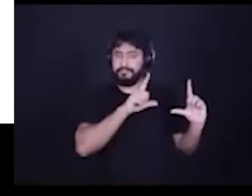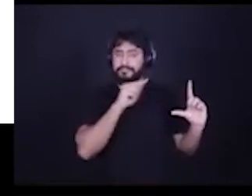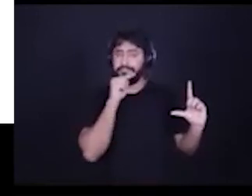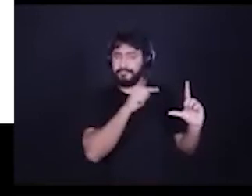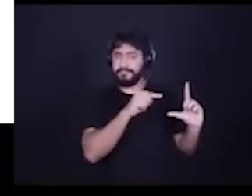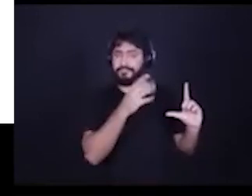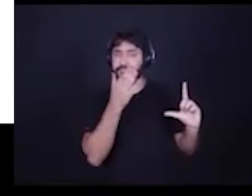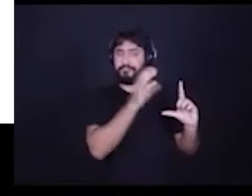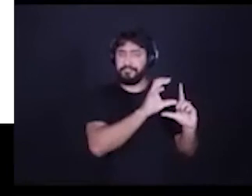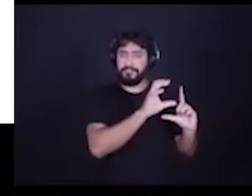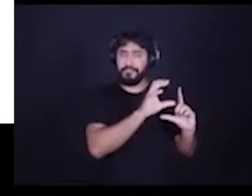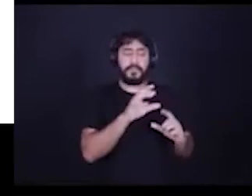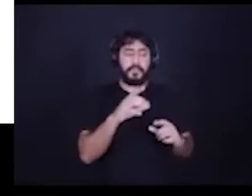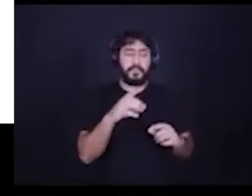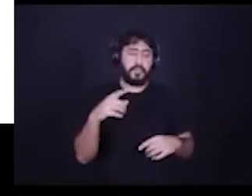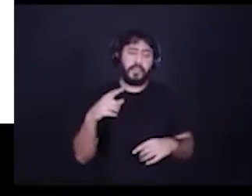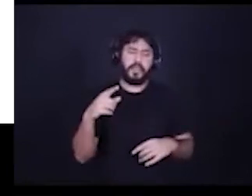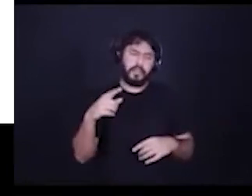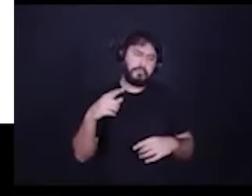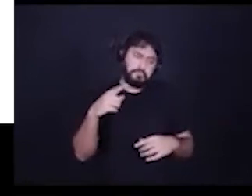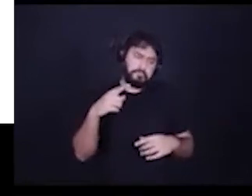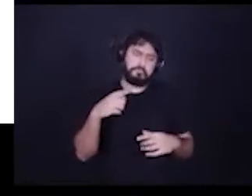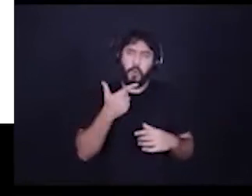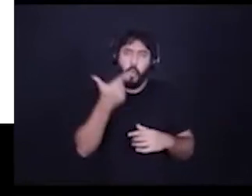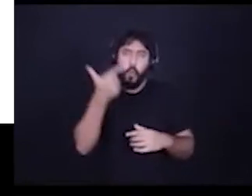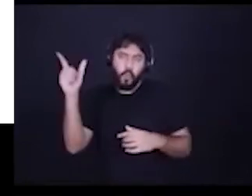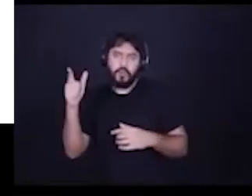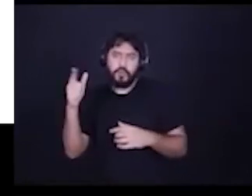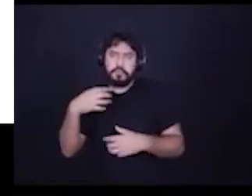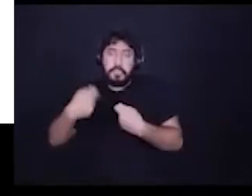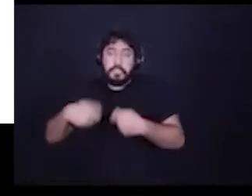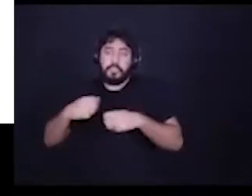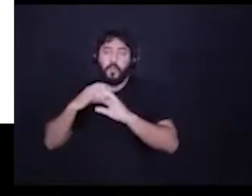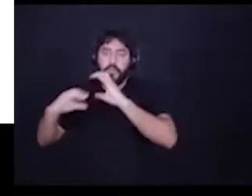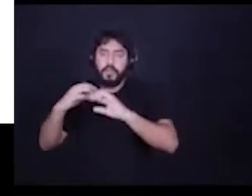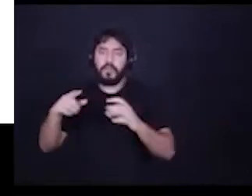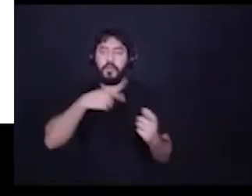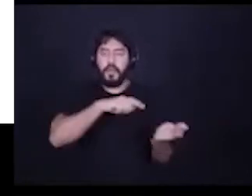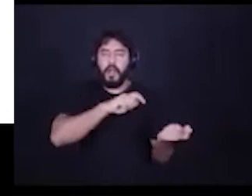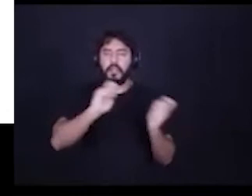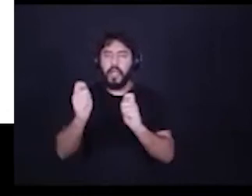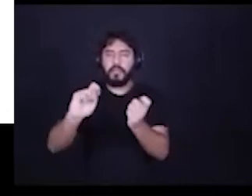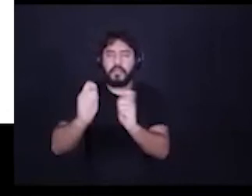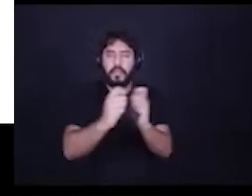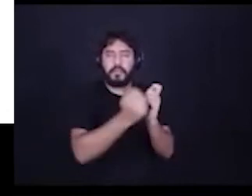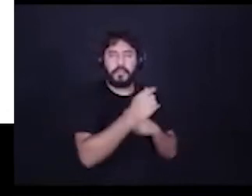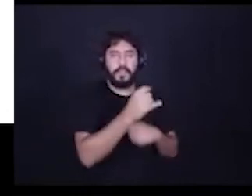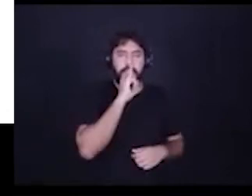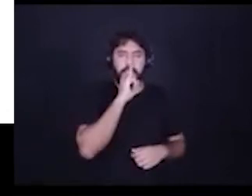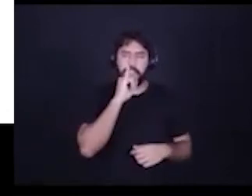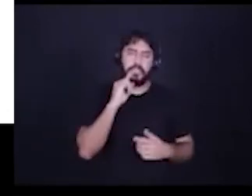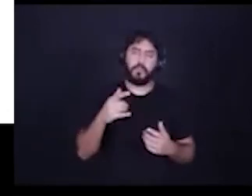emana todas as outras necessidades de comunicação que a gente tem. Então, como que eu vou criando diferentes peças? É um post para o feed, é